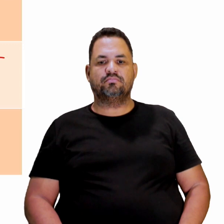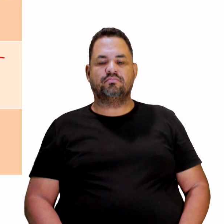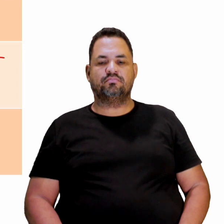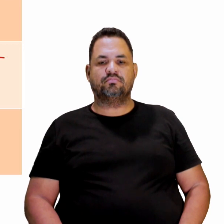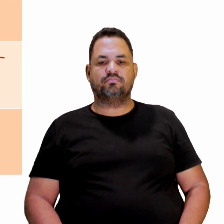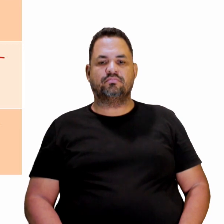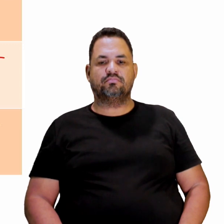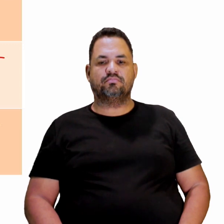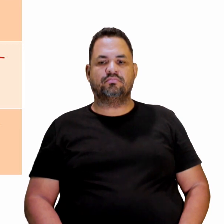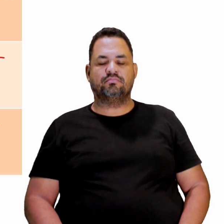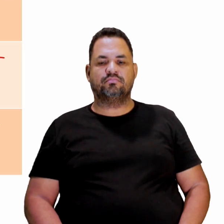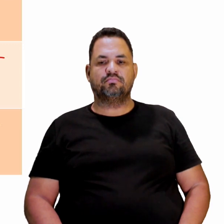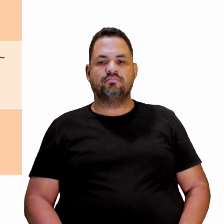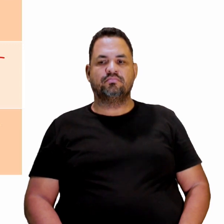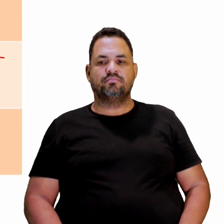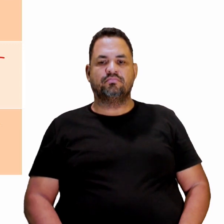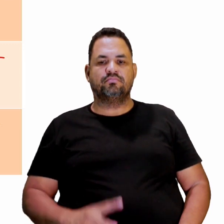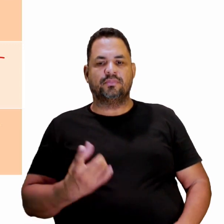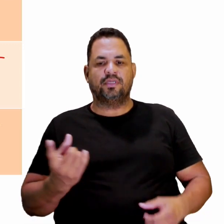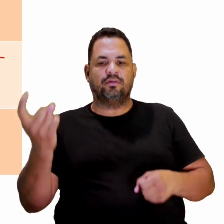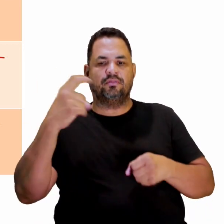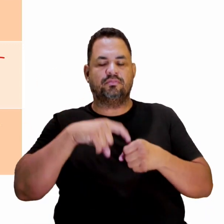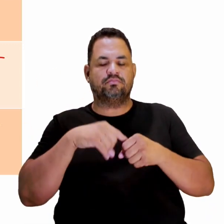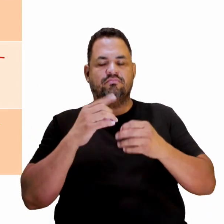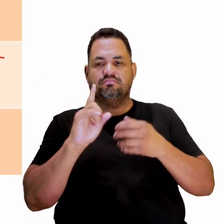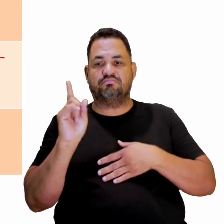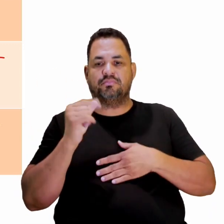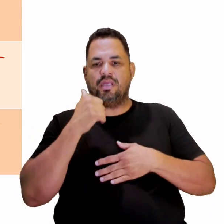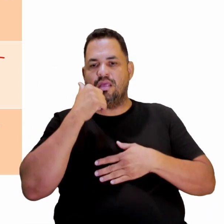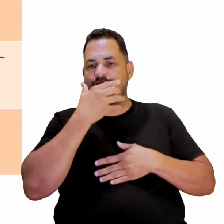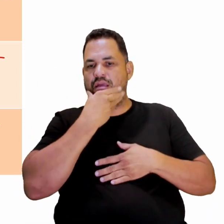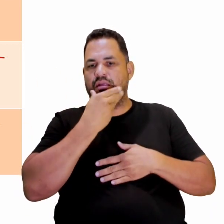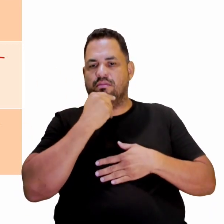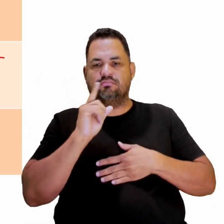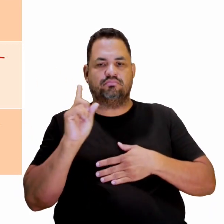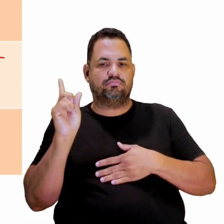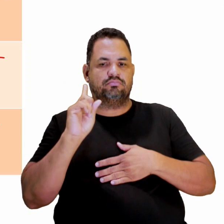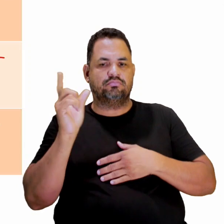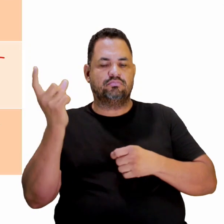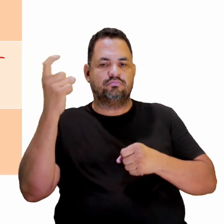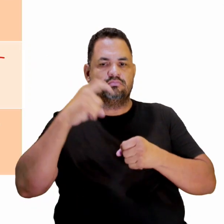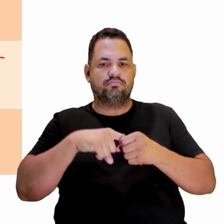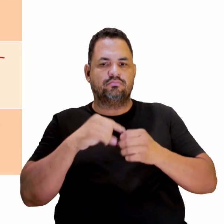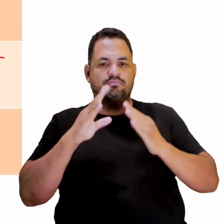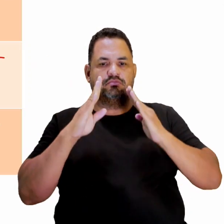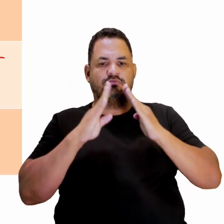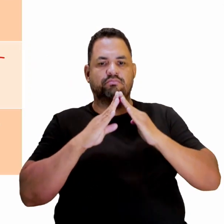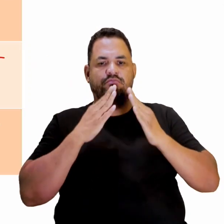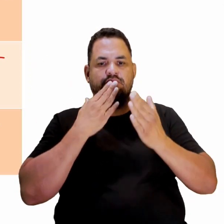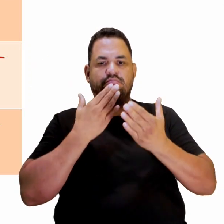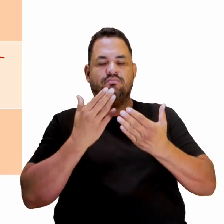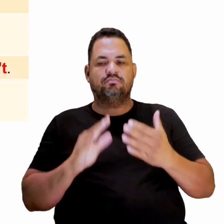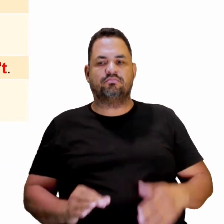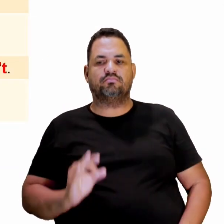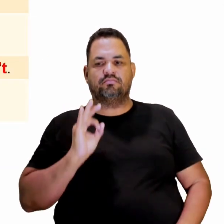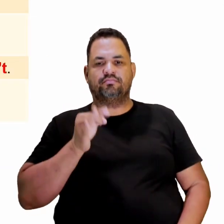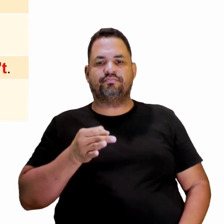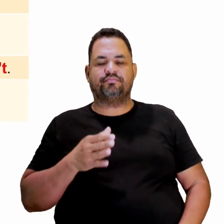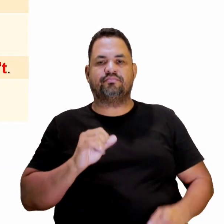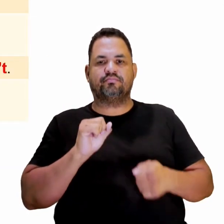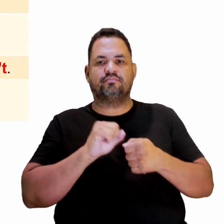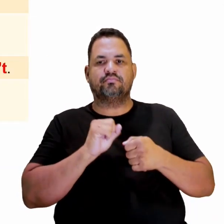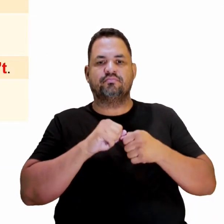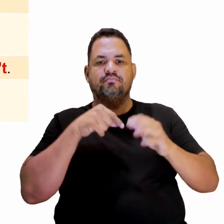not come back home, ele não voltará para casa. Ou he won't come back home, certo? Para